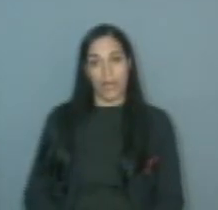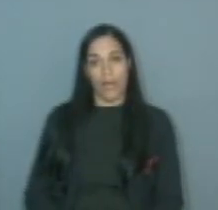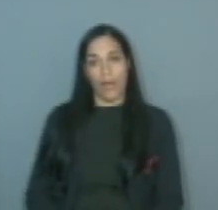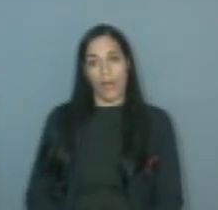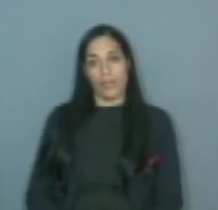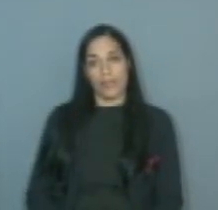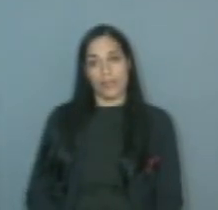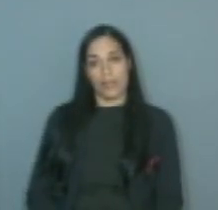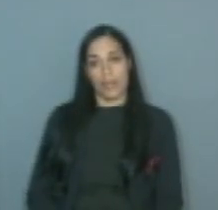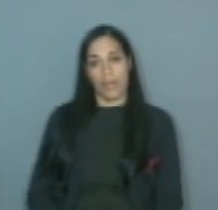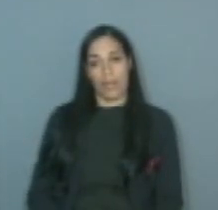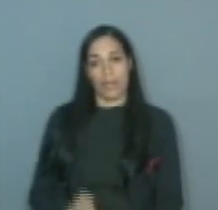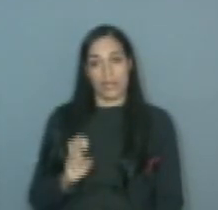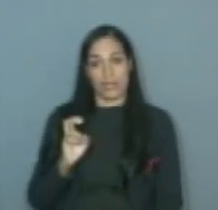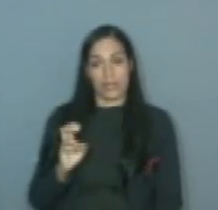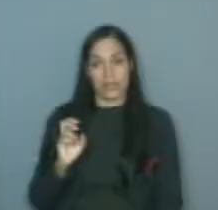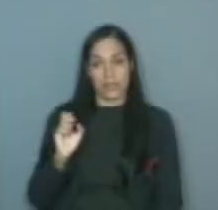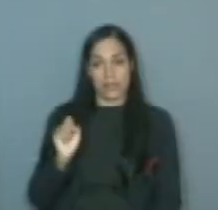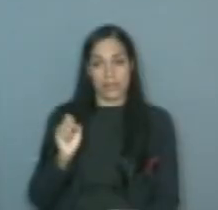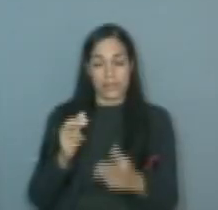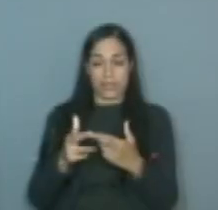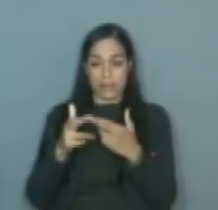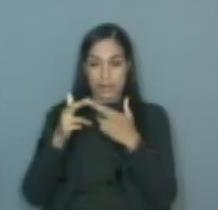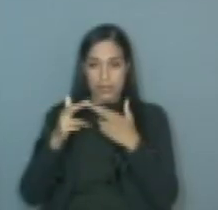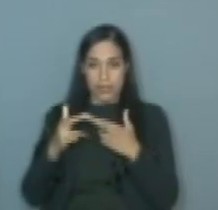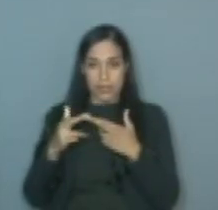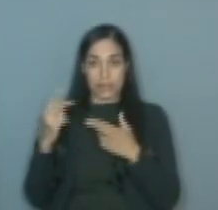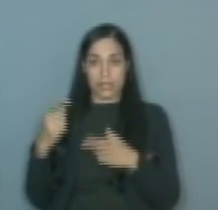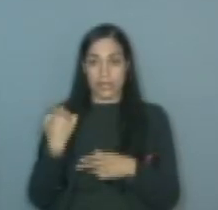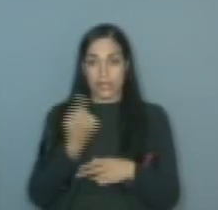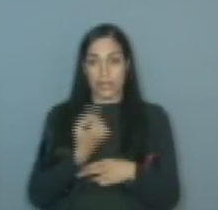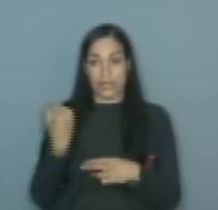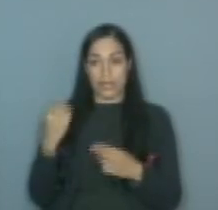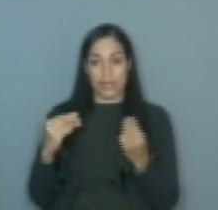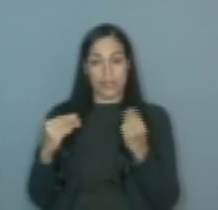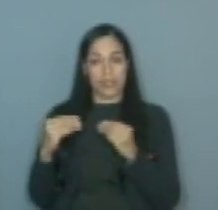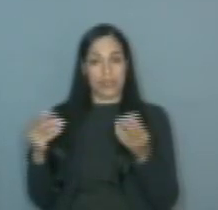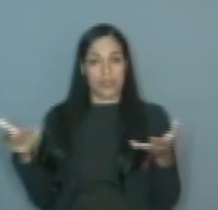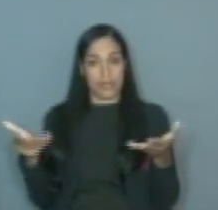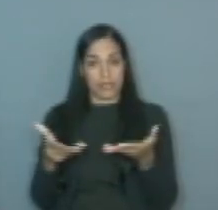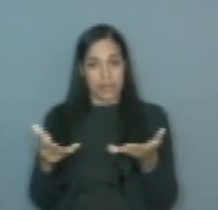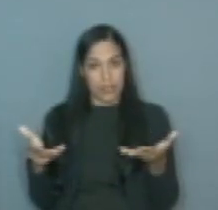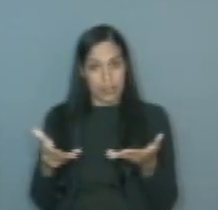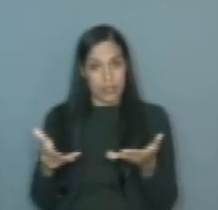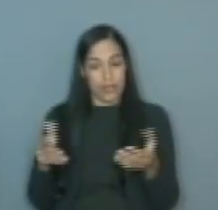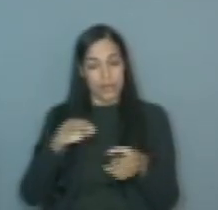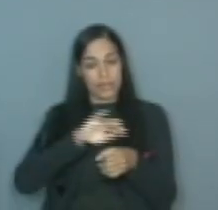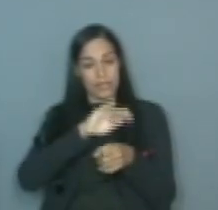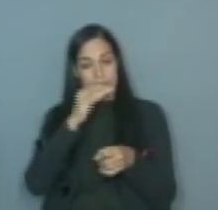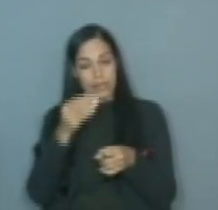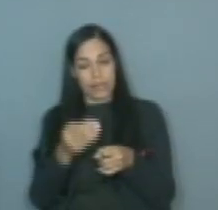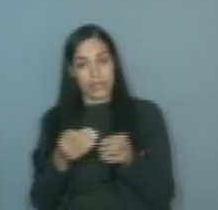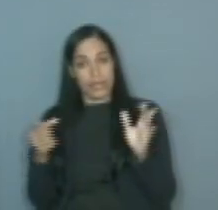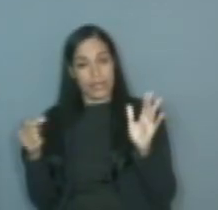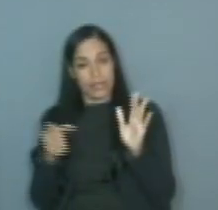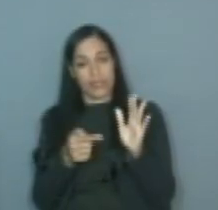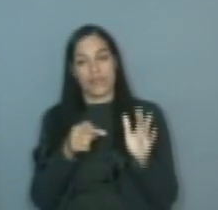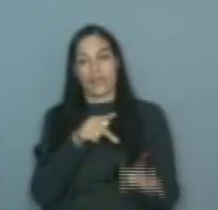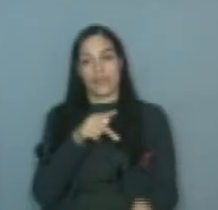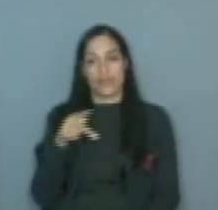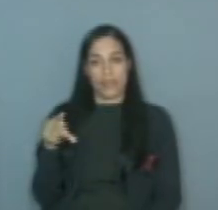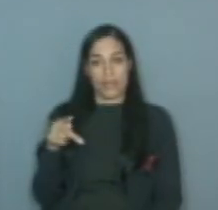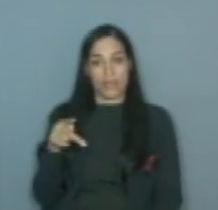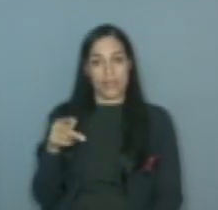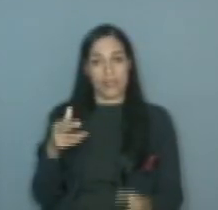Então, dos 58 requerimentos que nós colocamos hoje nessa casa, eu destaco este, senhora presidente,